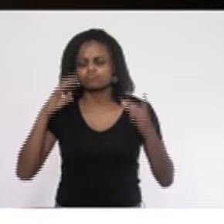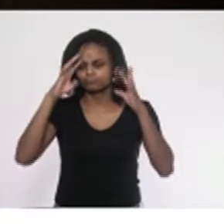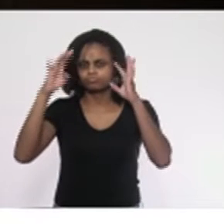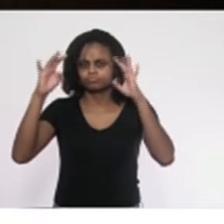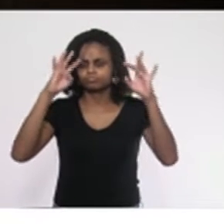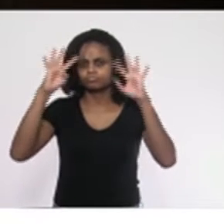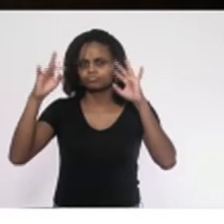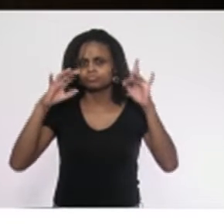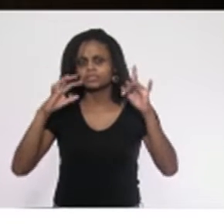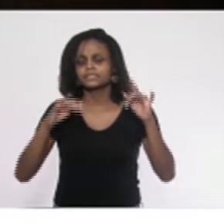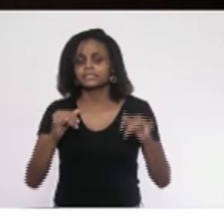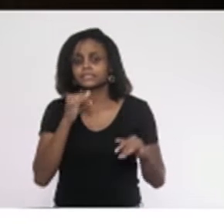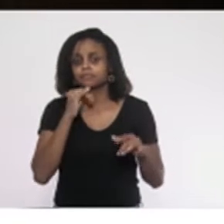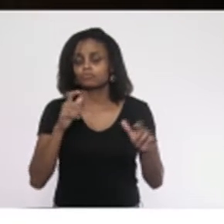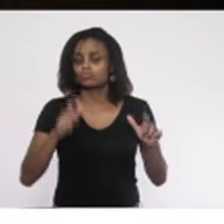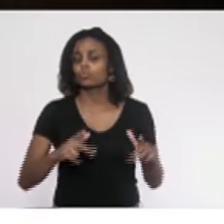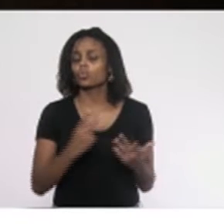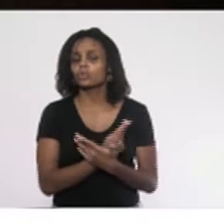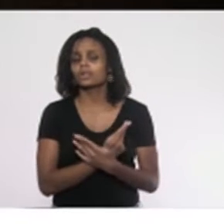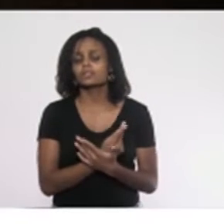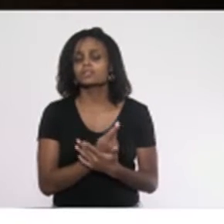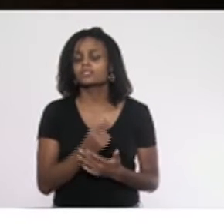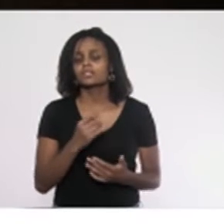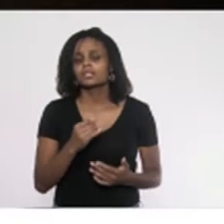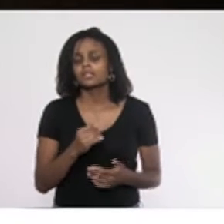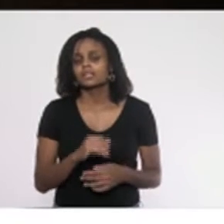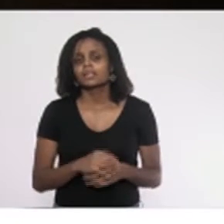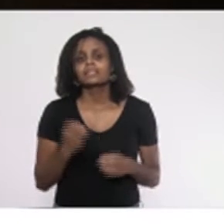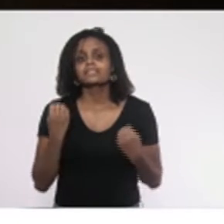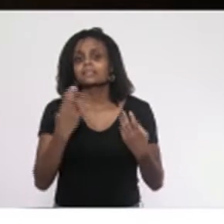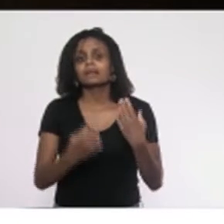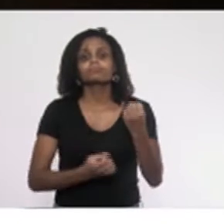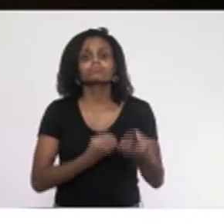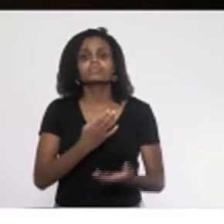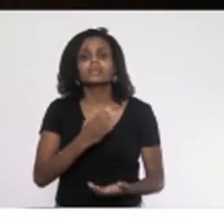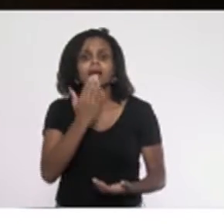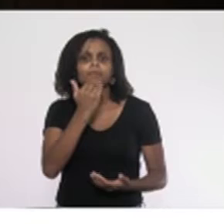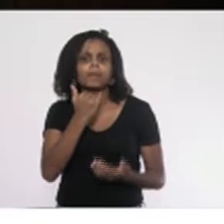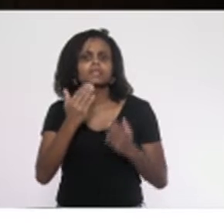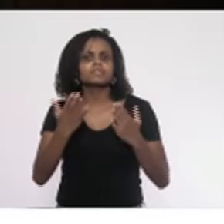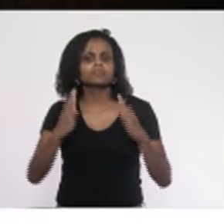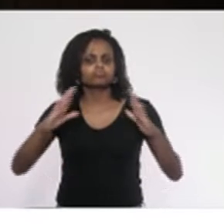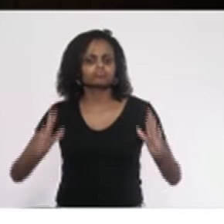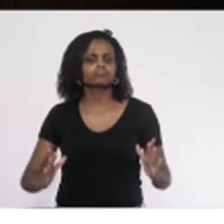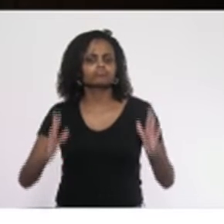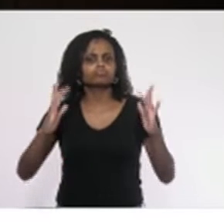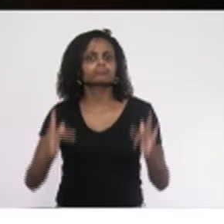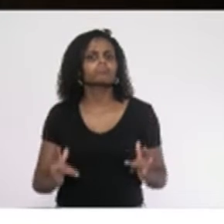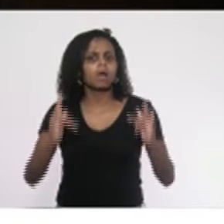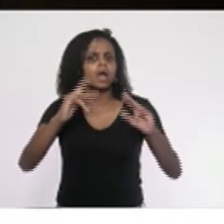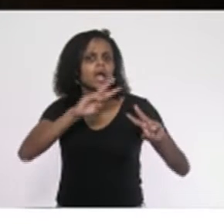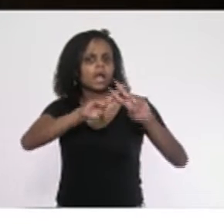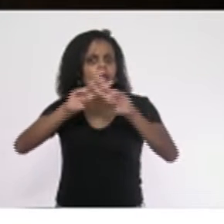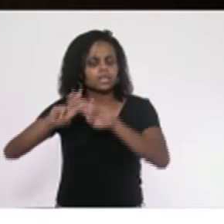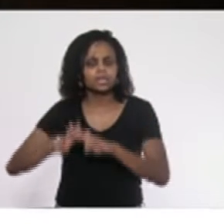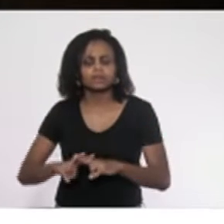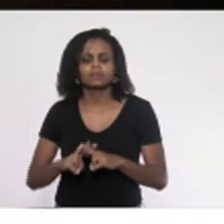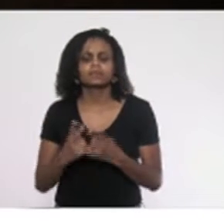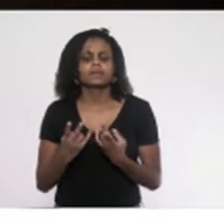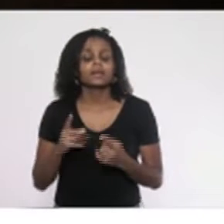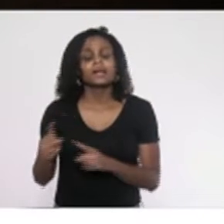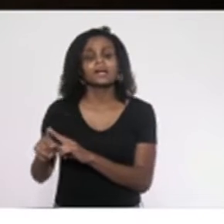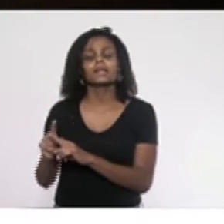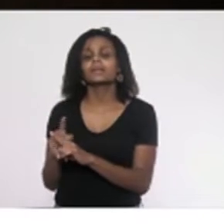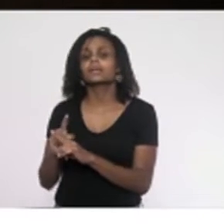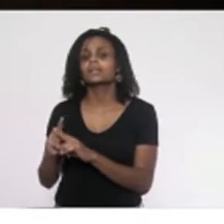muitas vezes, num caso específico, no fornecimento de alimentação para presídio ou coisa parecida, embora aquele fornecedor ele